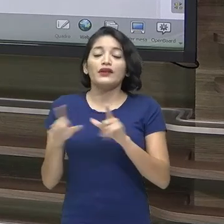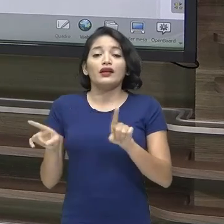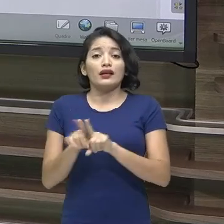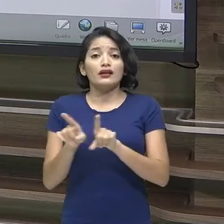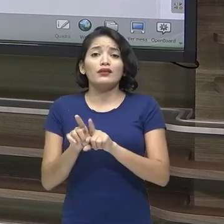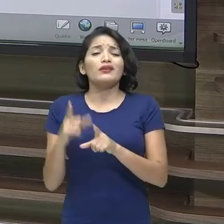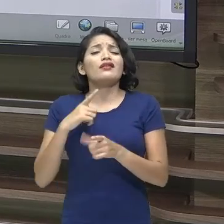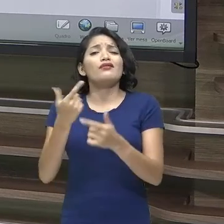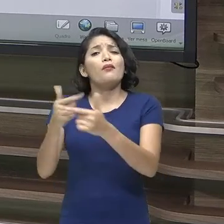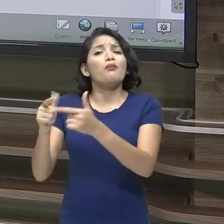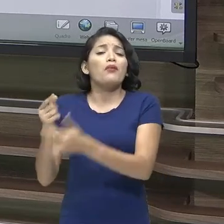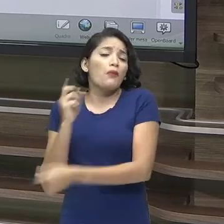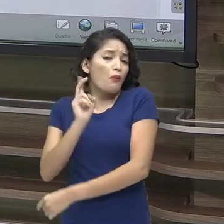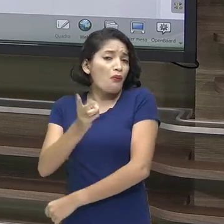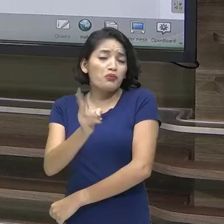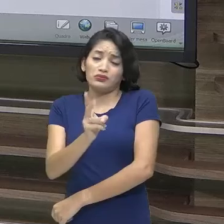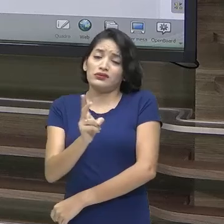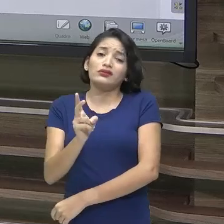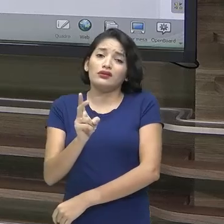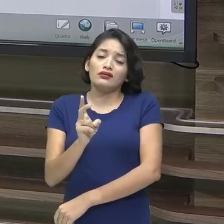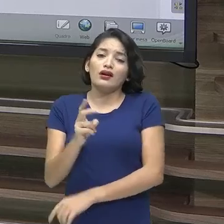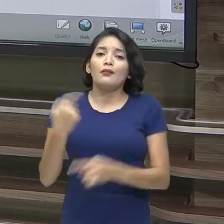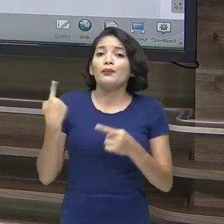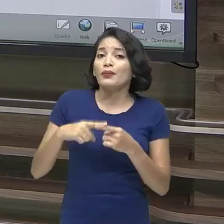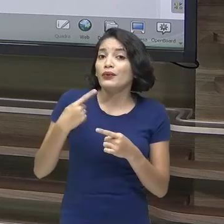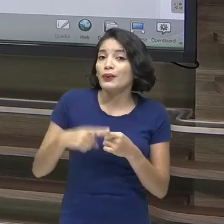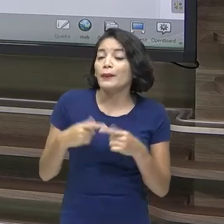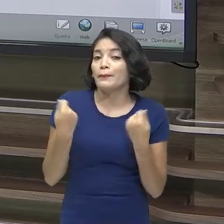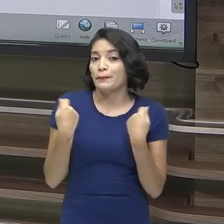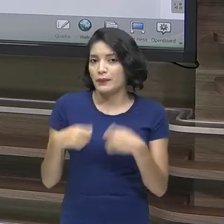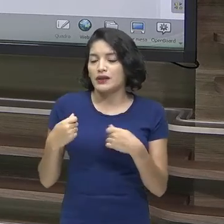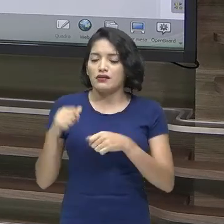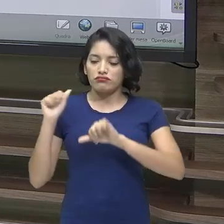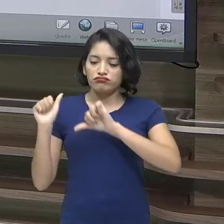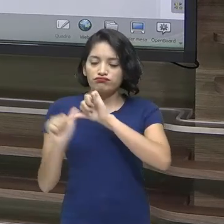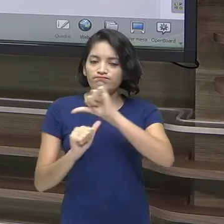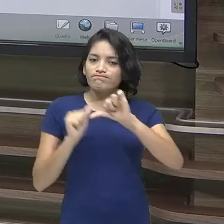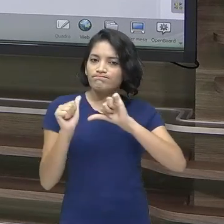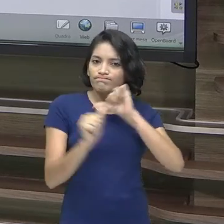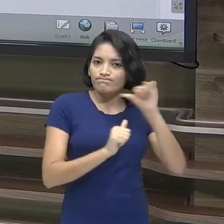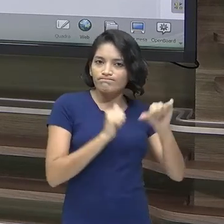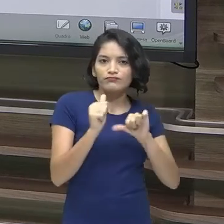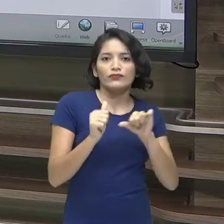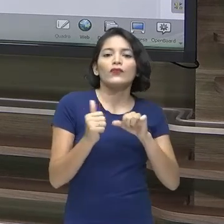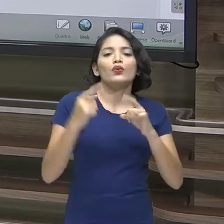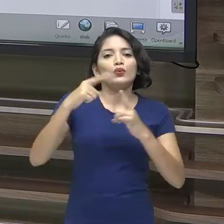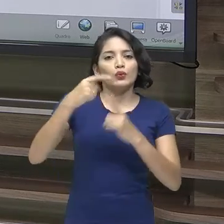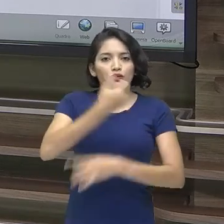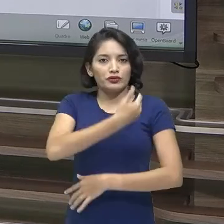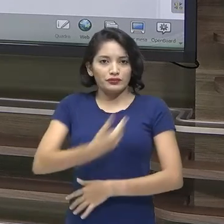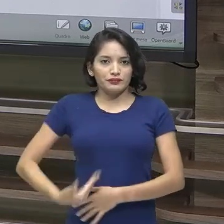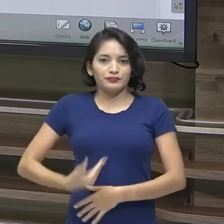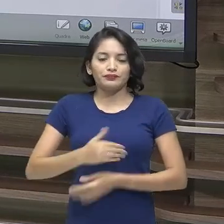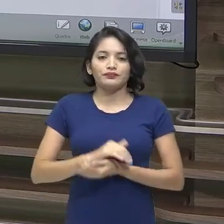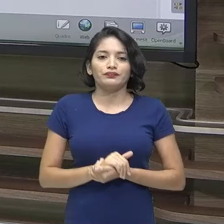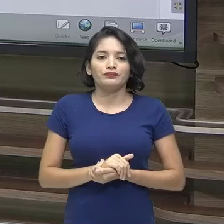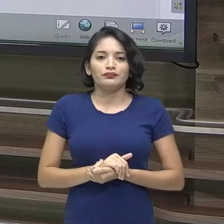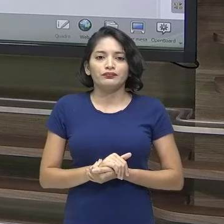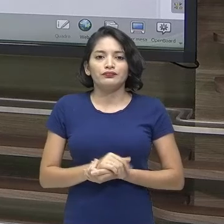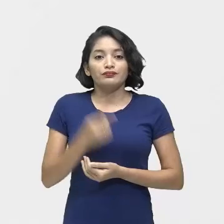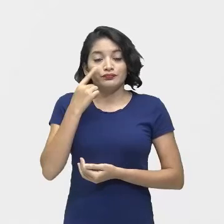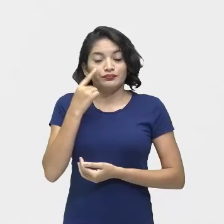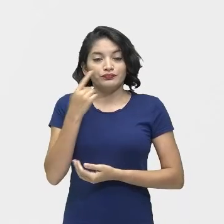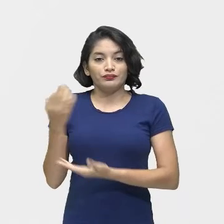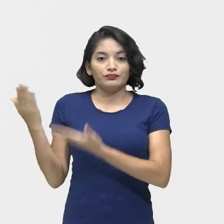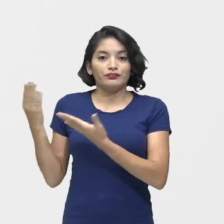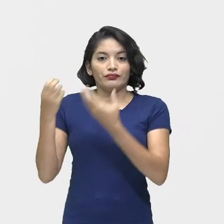os problemas se manterão ainda mais. Por quê? Porque ele vai precisar mudar essa forma de governo, certo? Então, vamos lá ao nosso